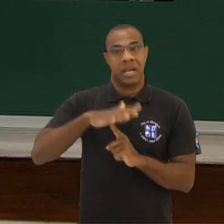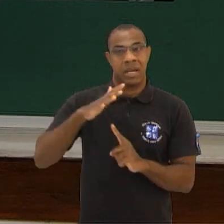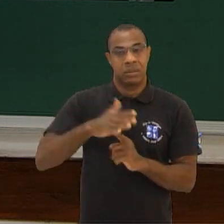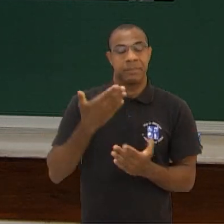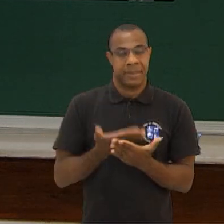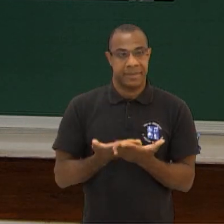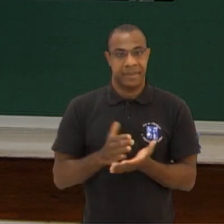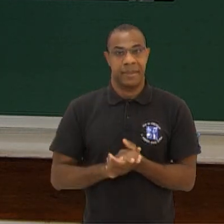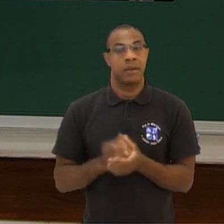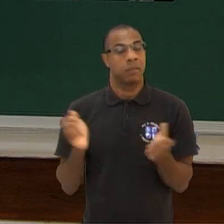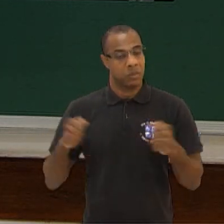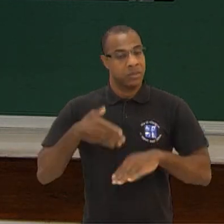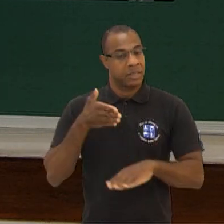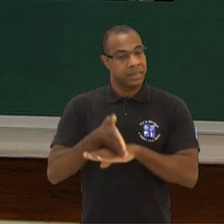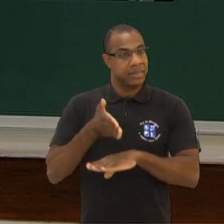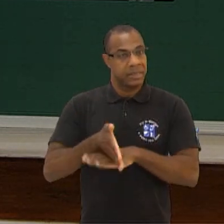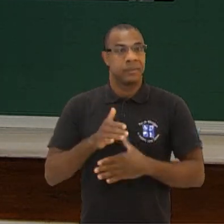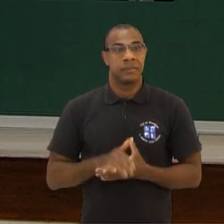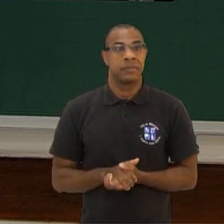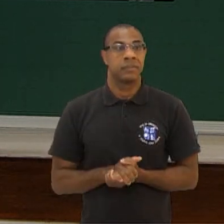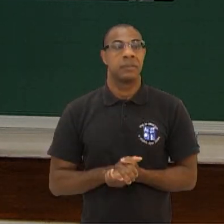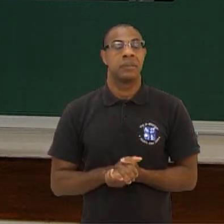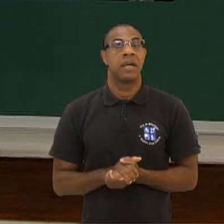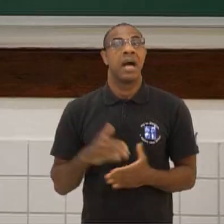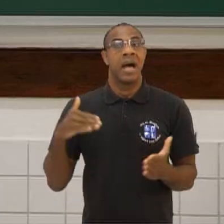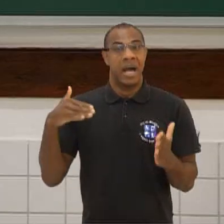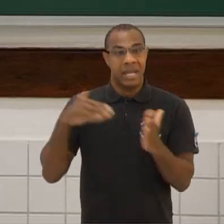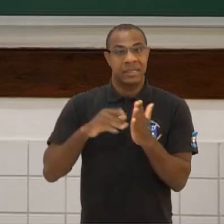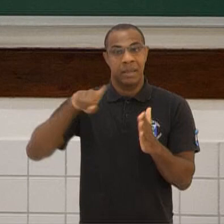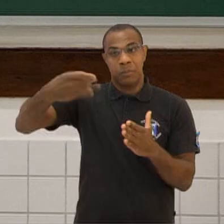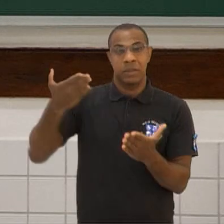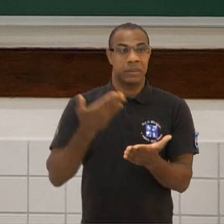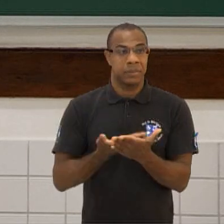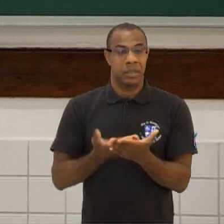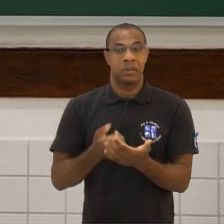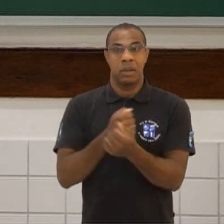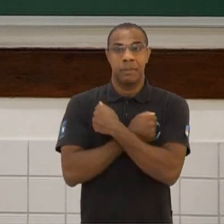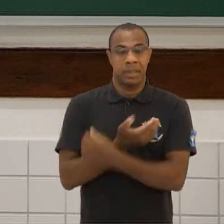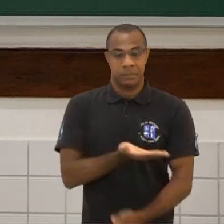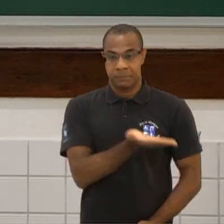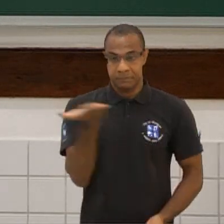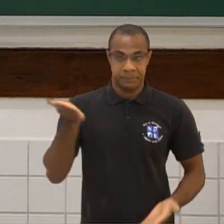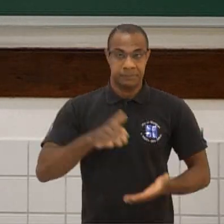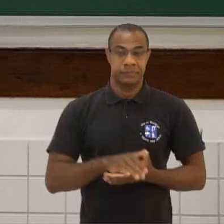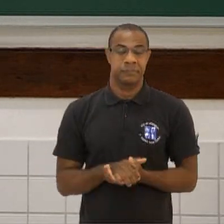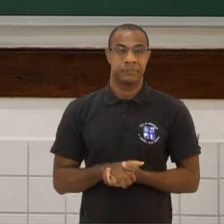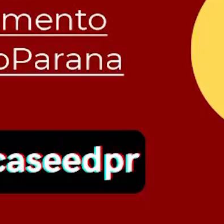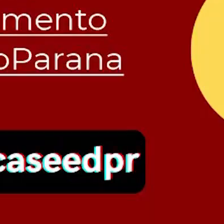consegue acessar, ok? E até a próxima, gente. Um abração para vocês.